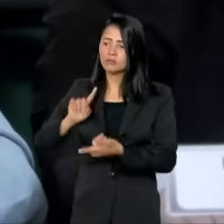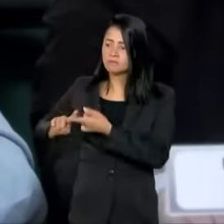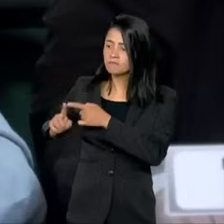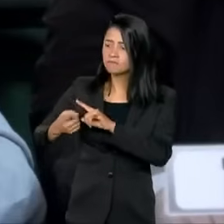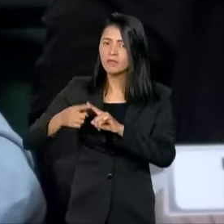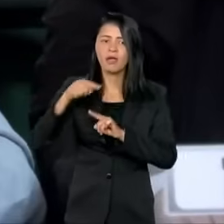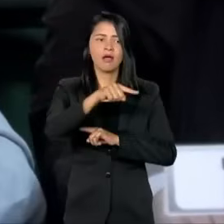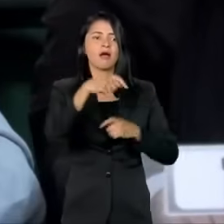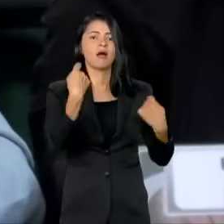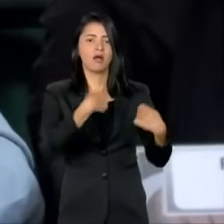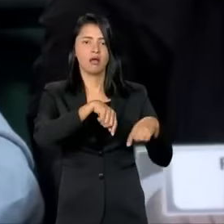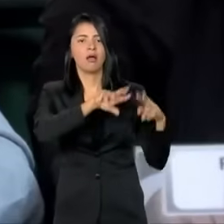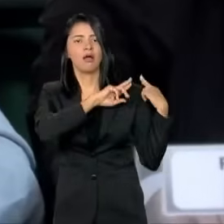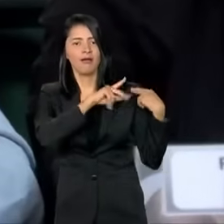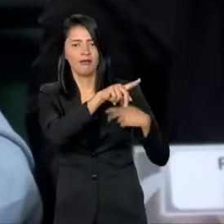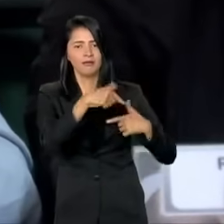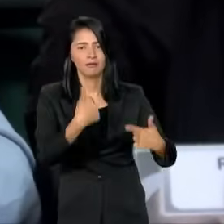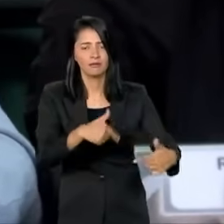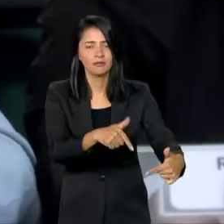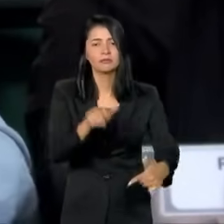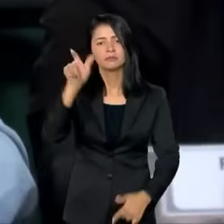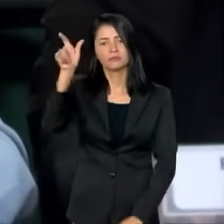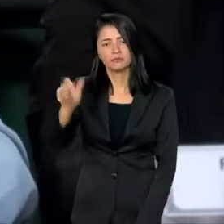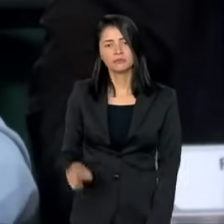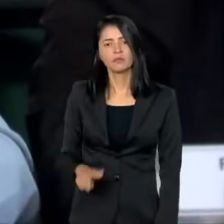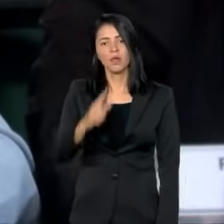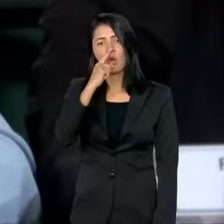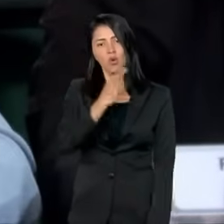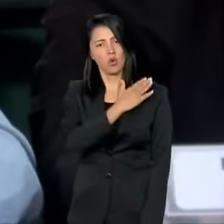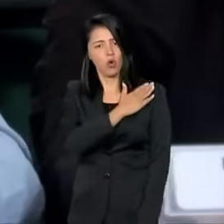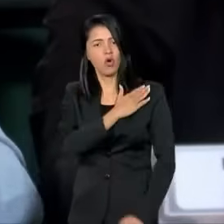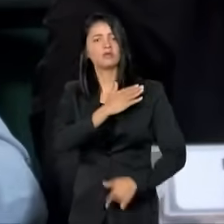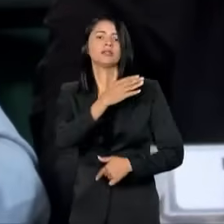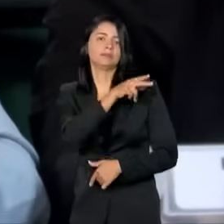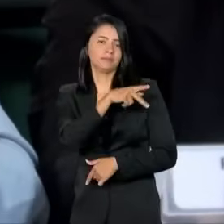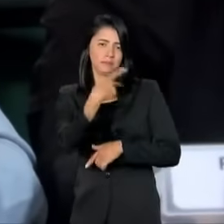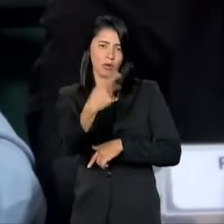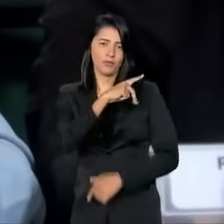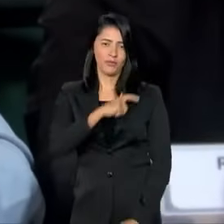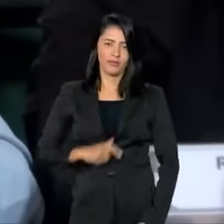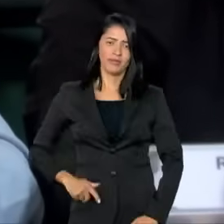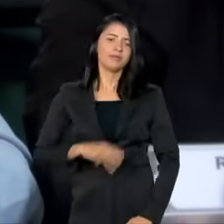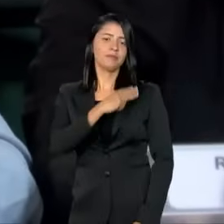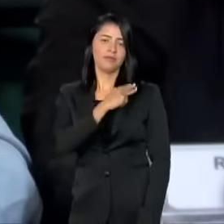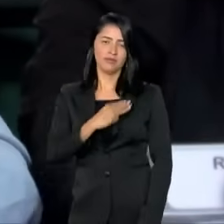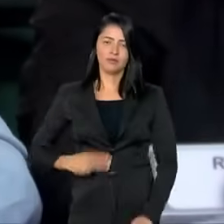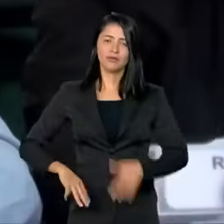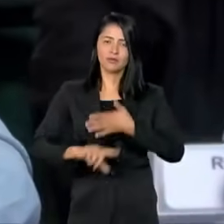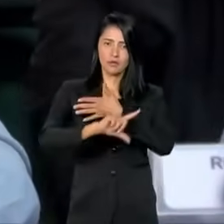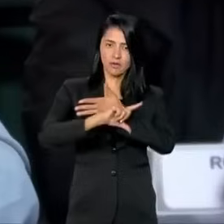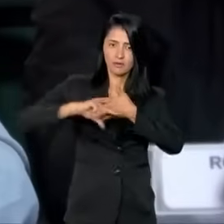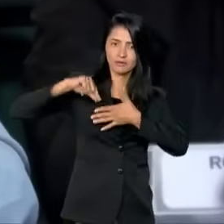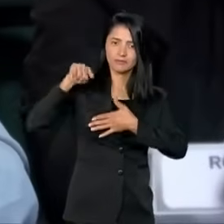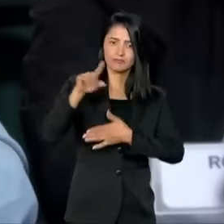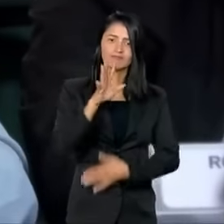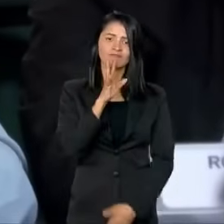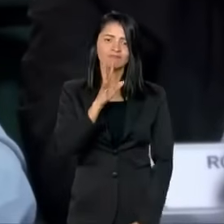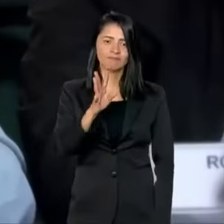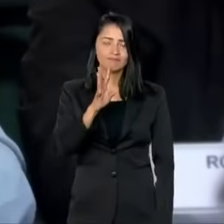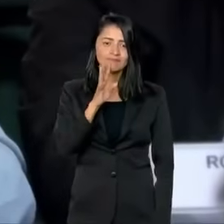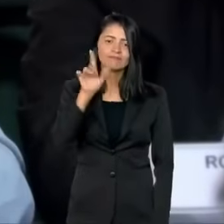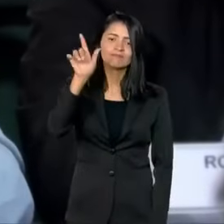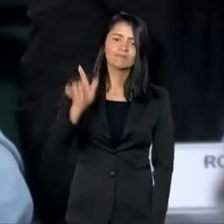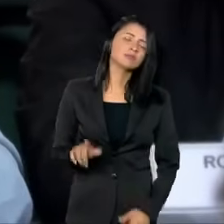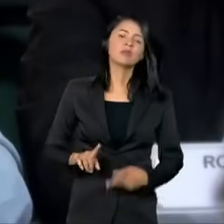O companheiro Rui Costa, que é o ministro-chefe da Casa Civil, que você conhece bem, conhece muito bem, Eduardo. O nosso